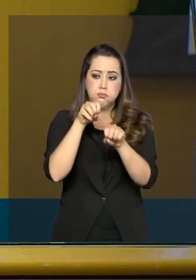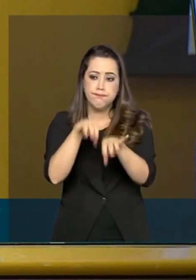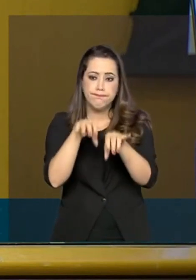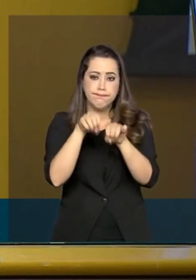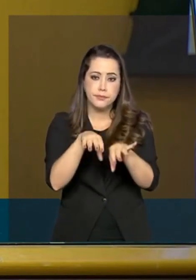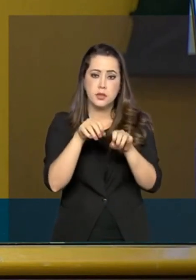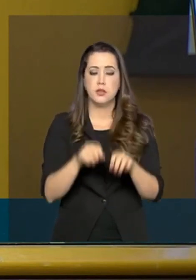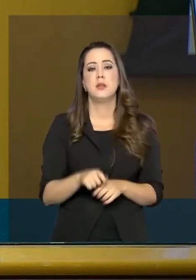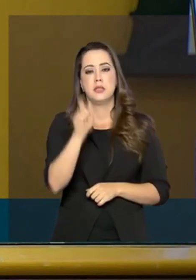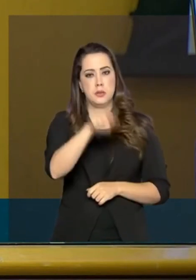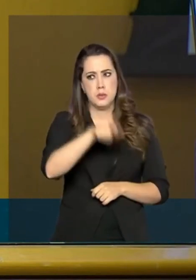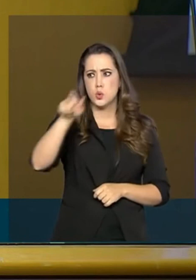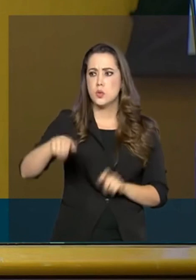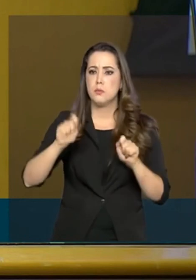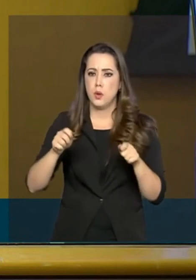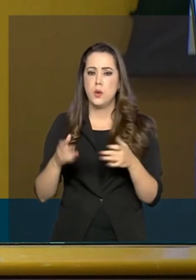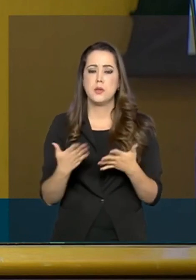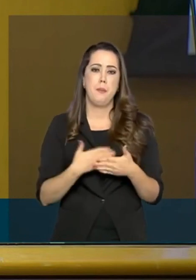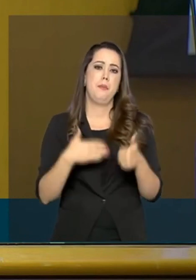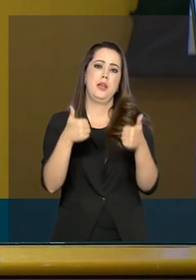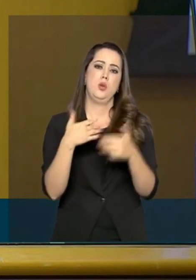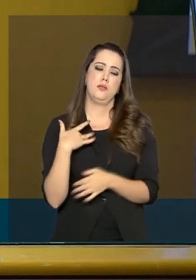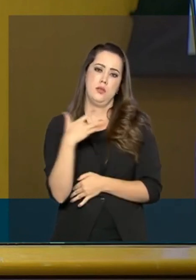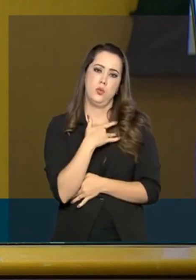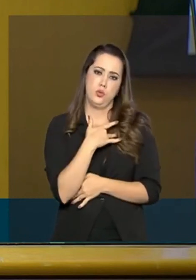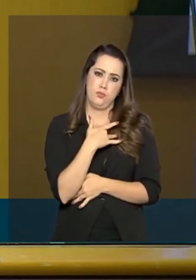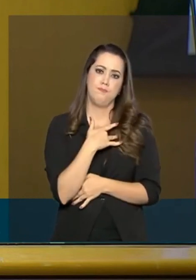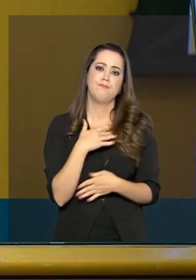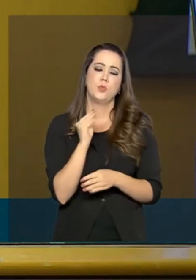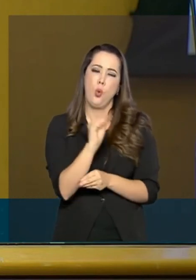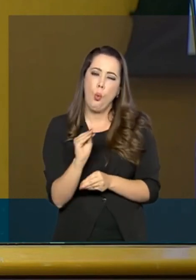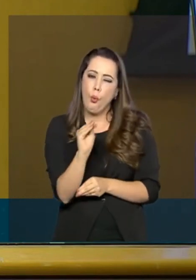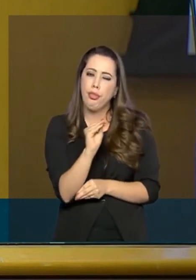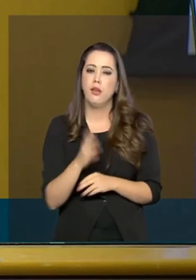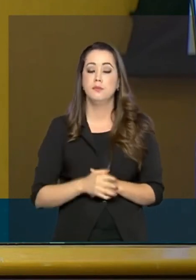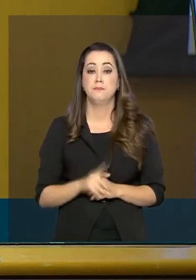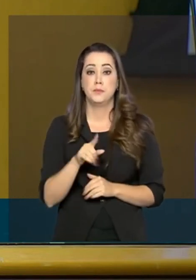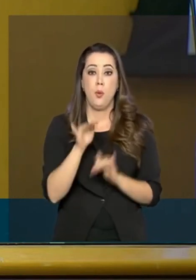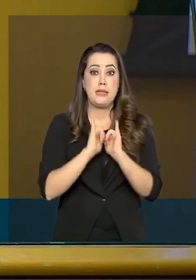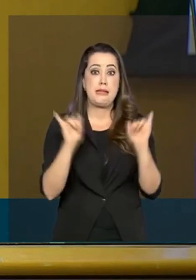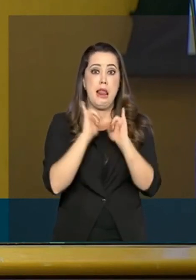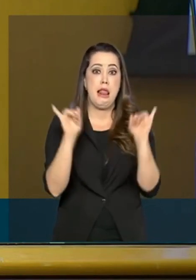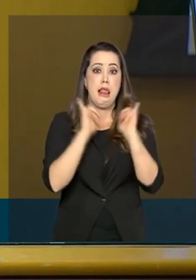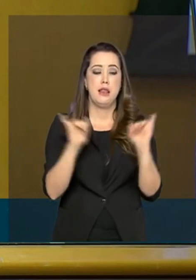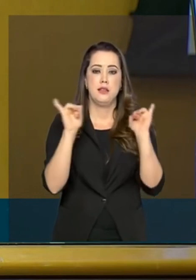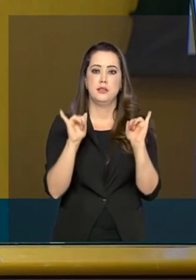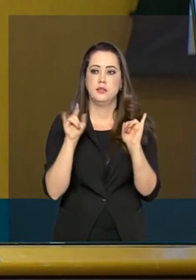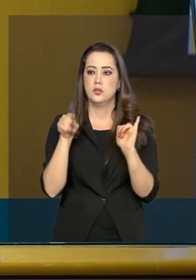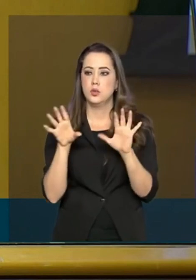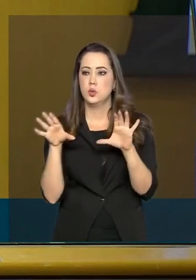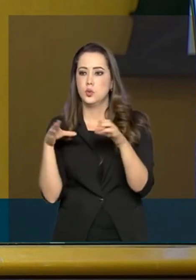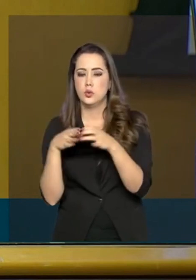cuidar melhor da sua saúde. E aí, esse alerta foi que levou com que